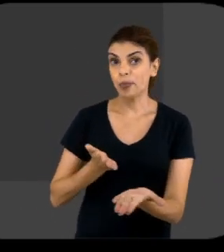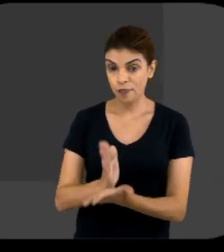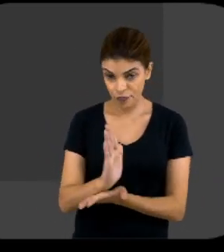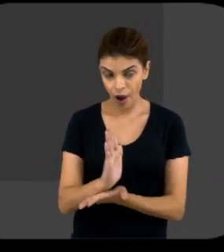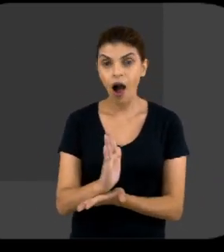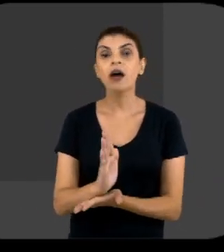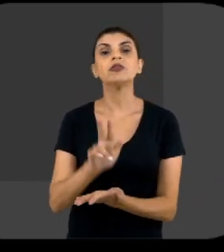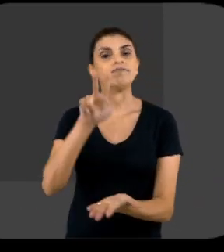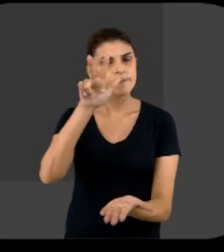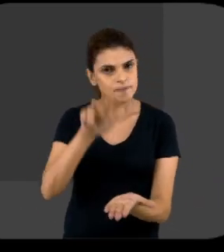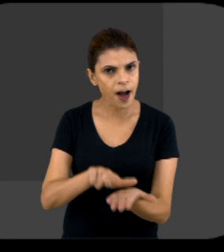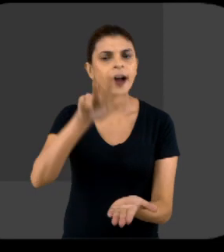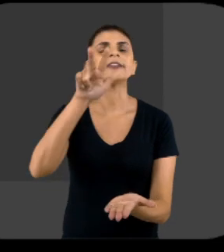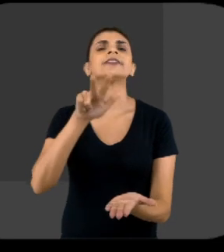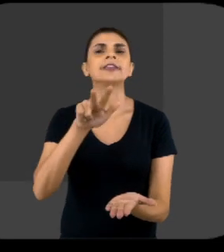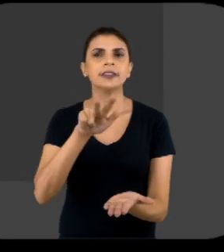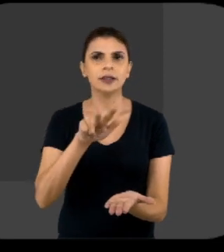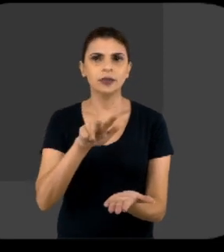aprovado